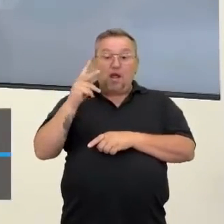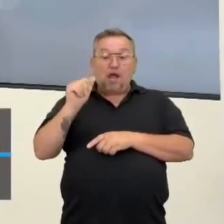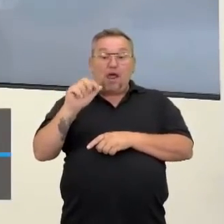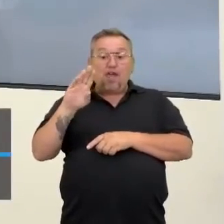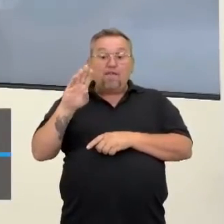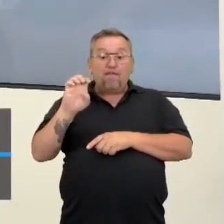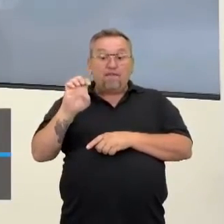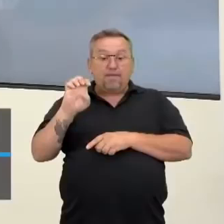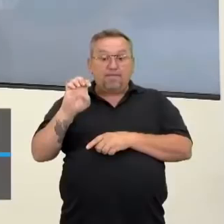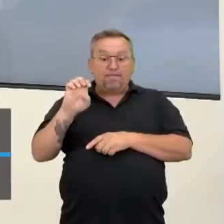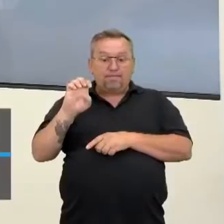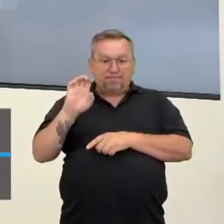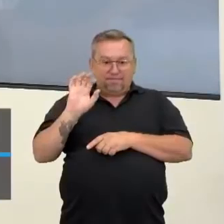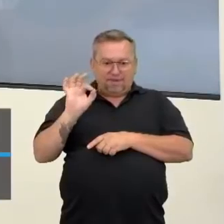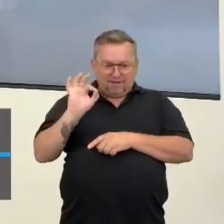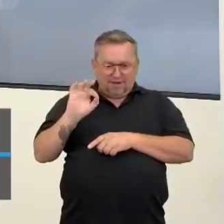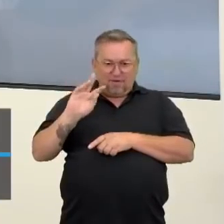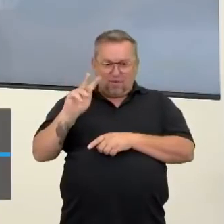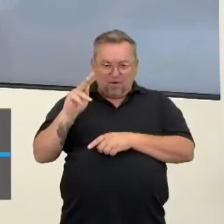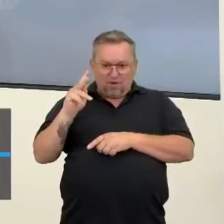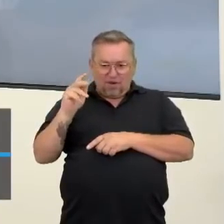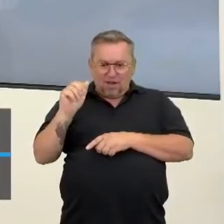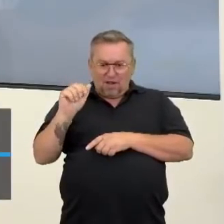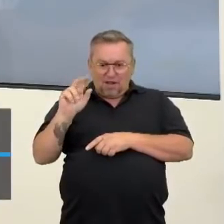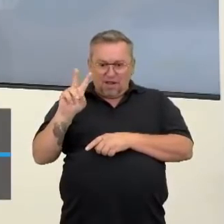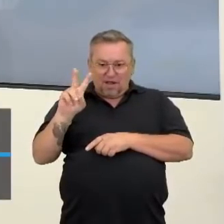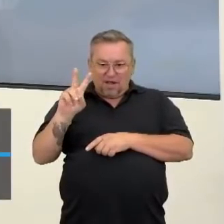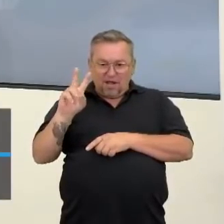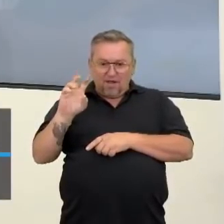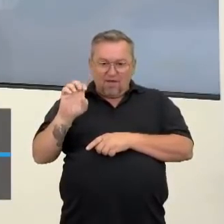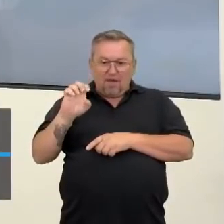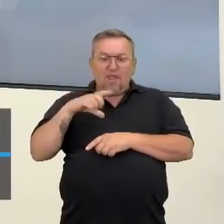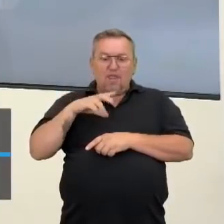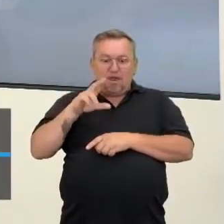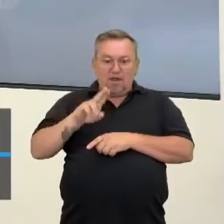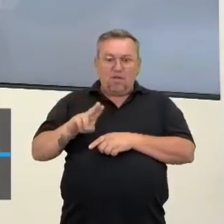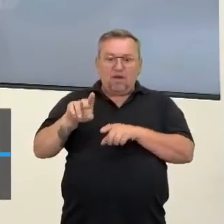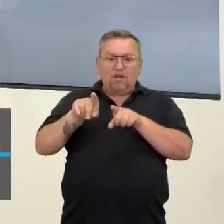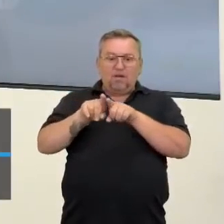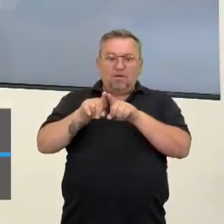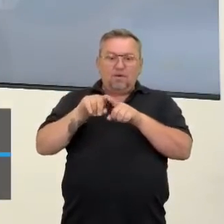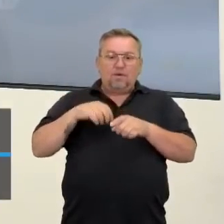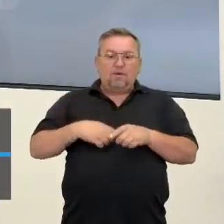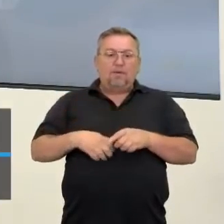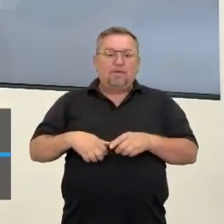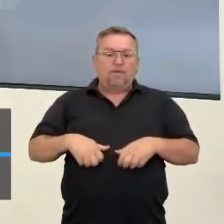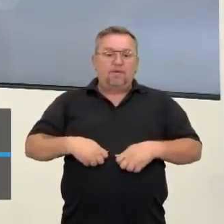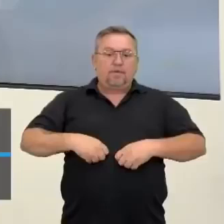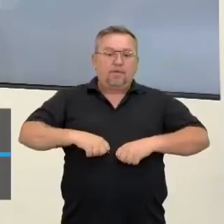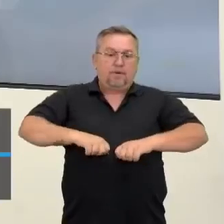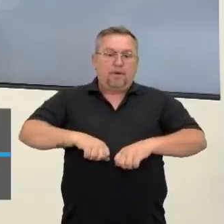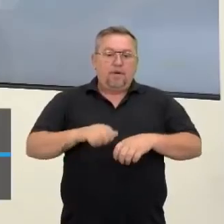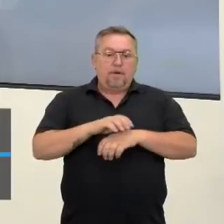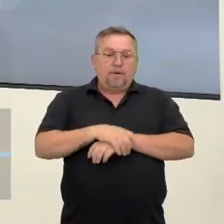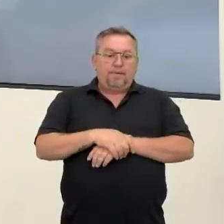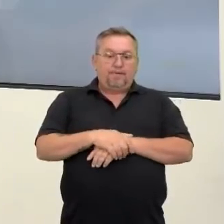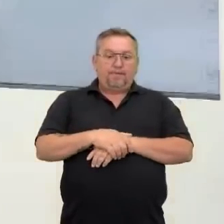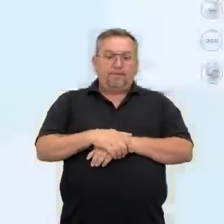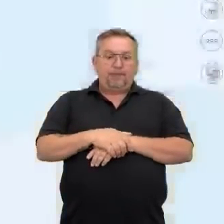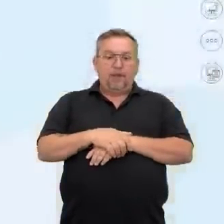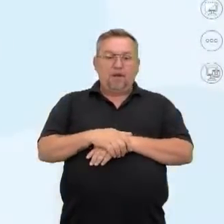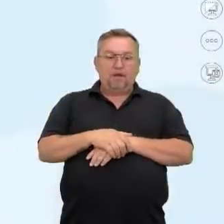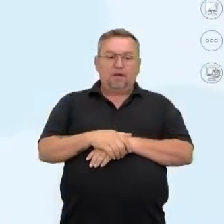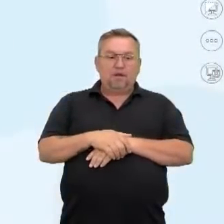disso, tá? Pode usar it também. I eat dinner é menos comum, mas também pode acontecer, tá? Vamos para a próxima pergunta, ó.